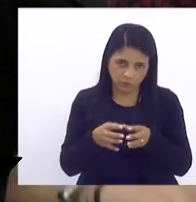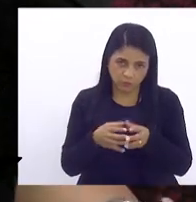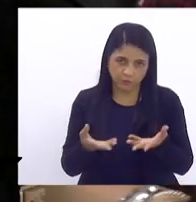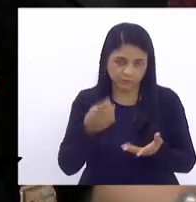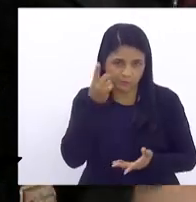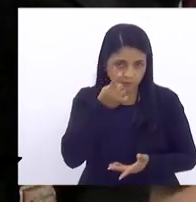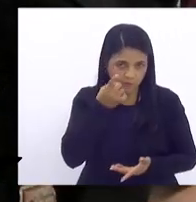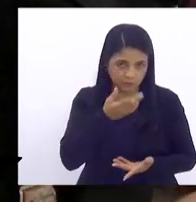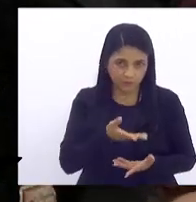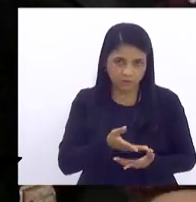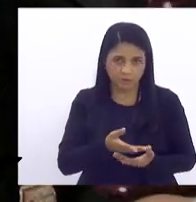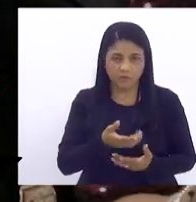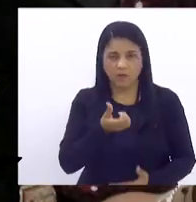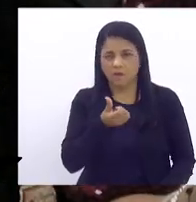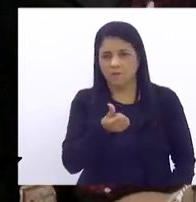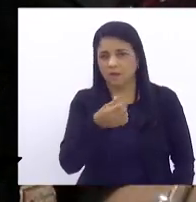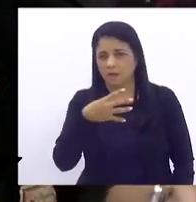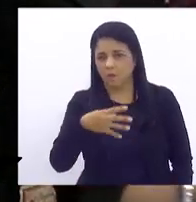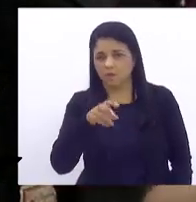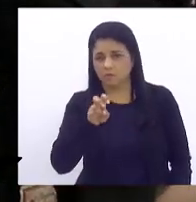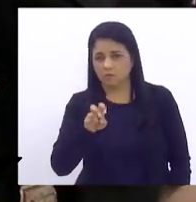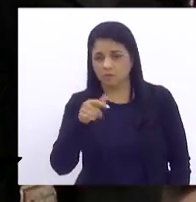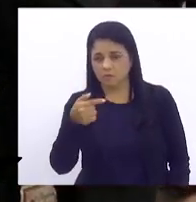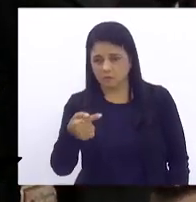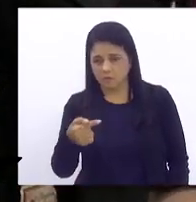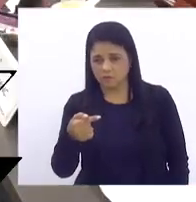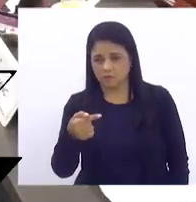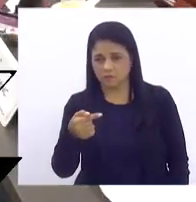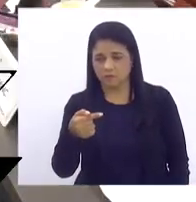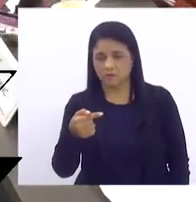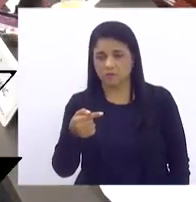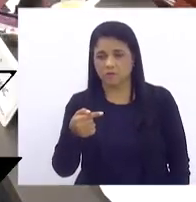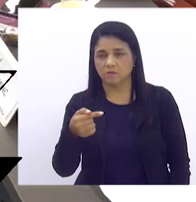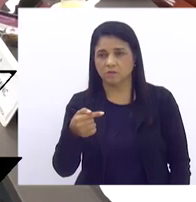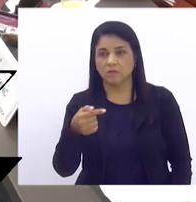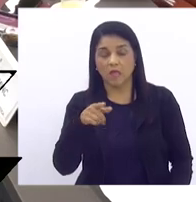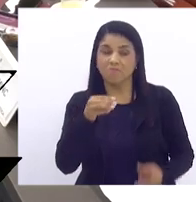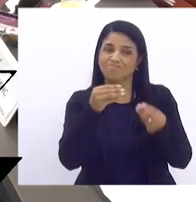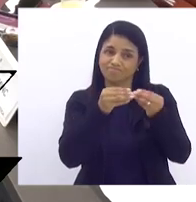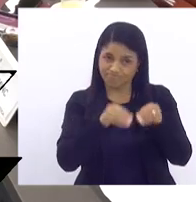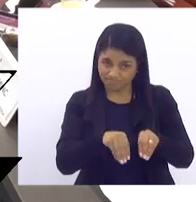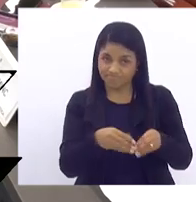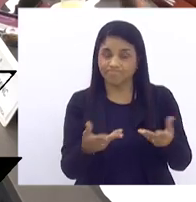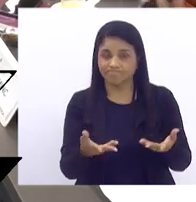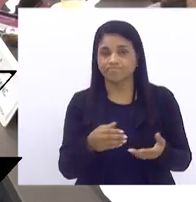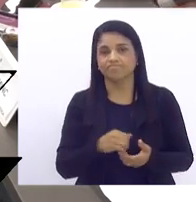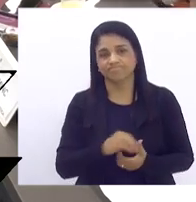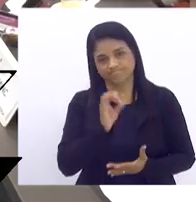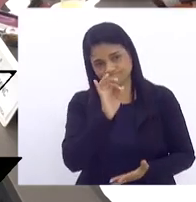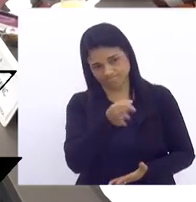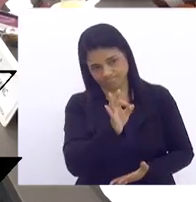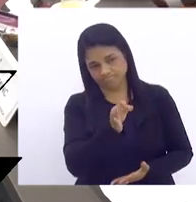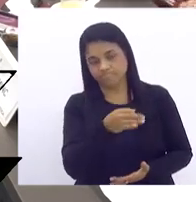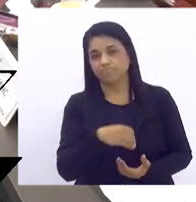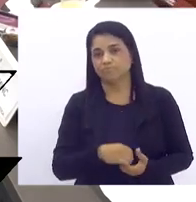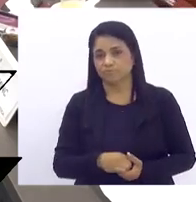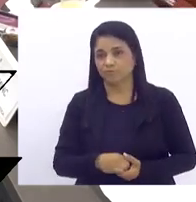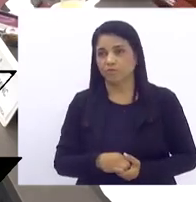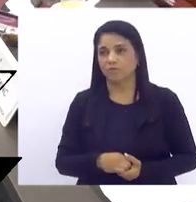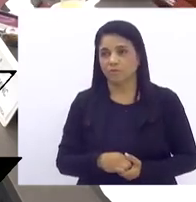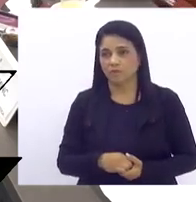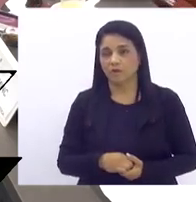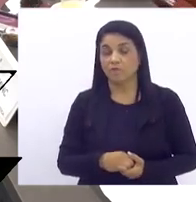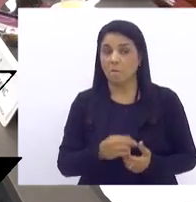um 6457... Vossa Excelência está trazendo uma eventual prejudicabilidade? Exatamente, presidente. Bom, deputado Carlos... Assim, eu vi